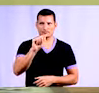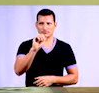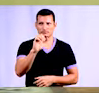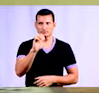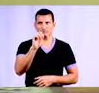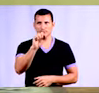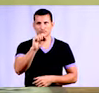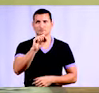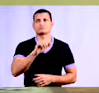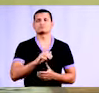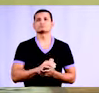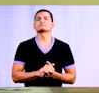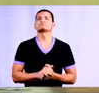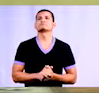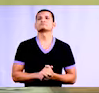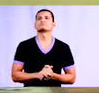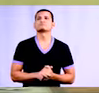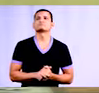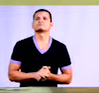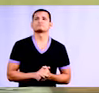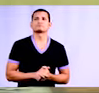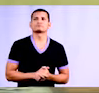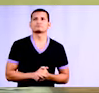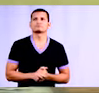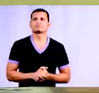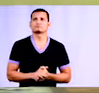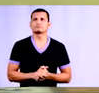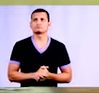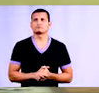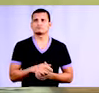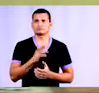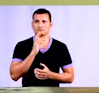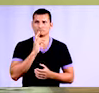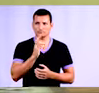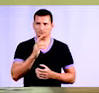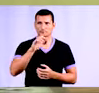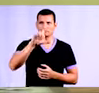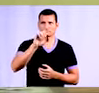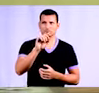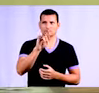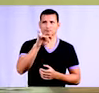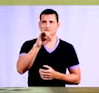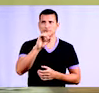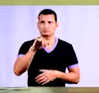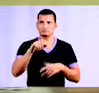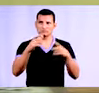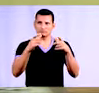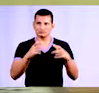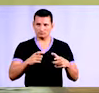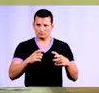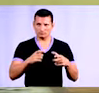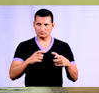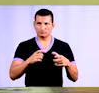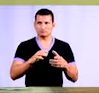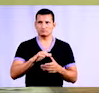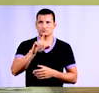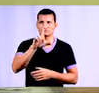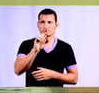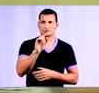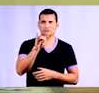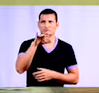bastante, o Novaes, ele fala o seguinte, que lógico, é o espaço de endereçamento lógico